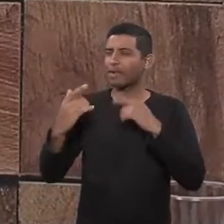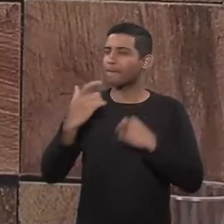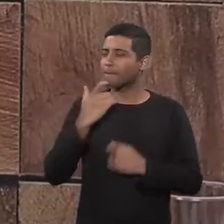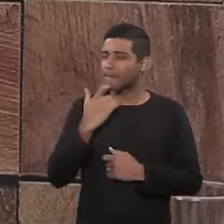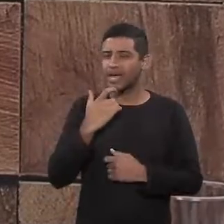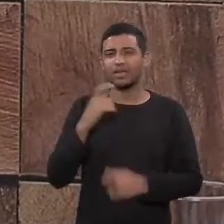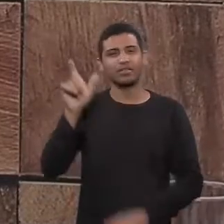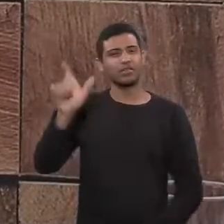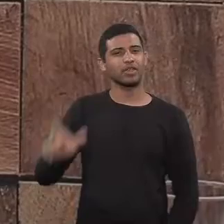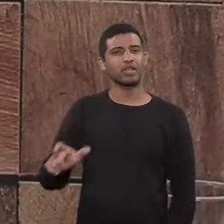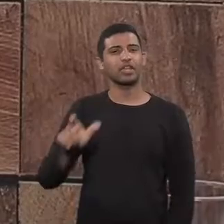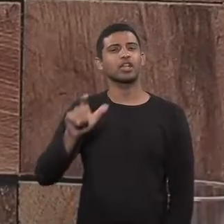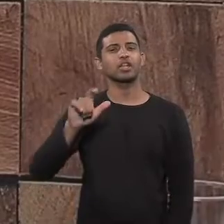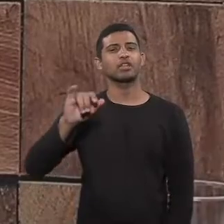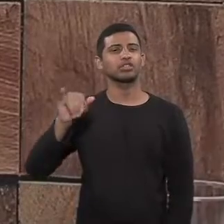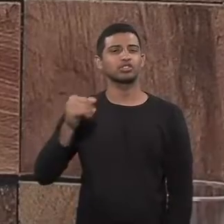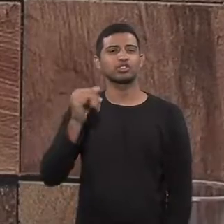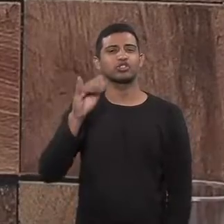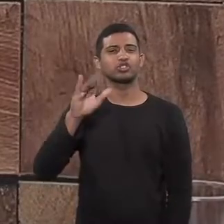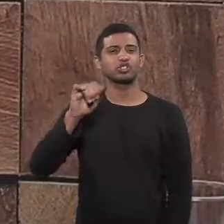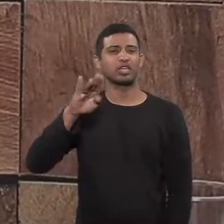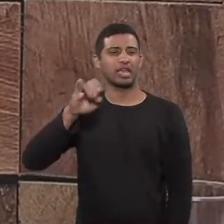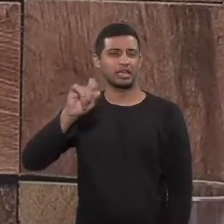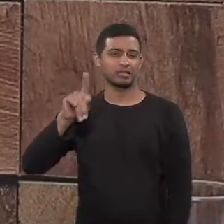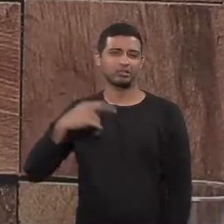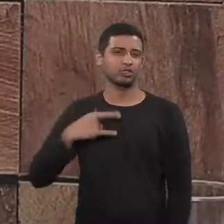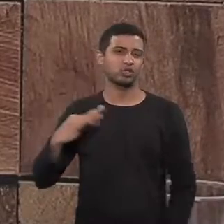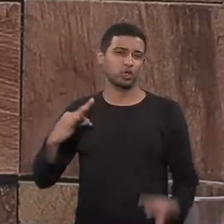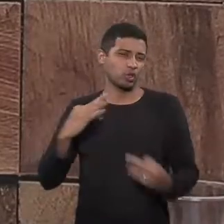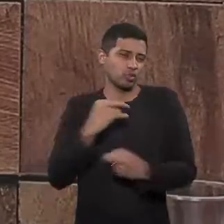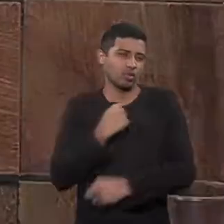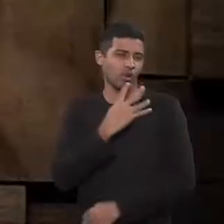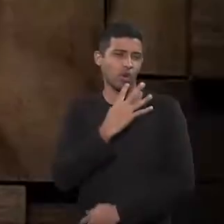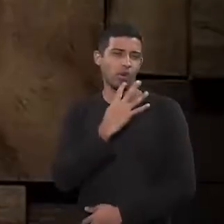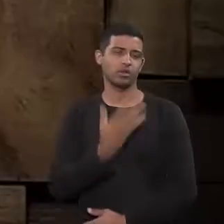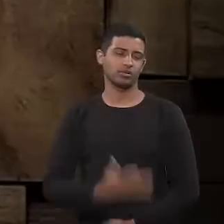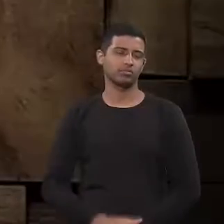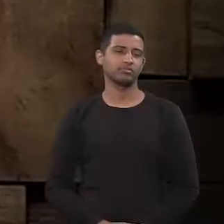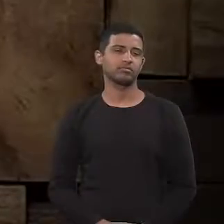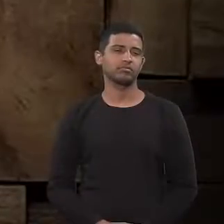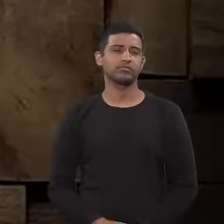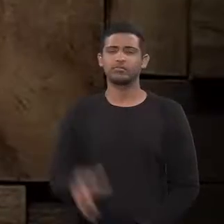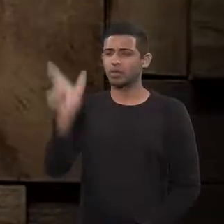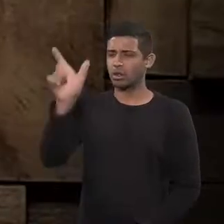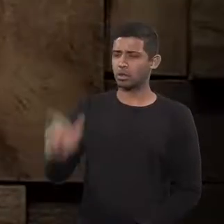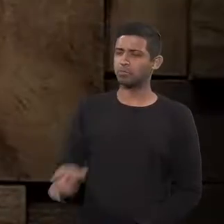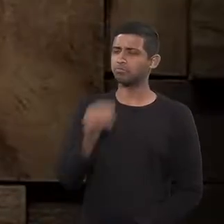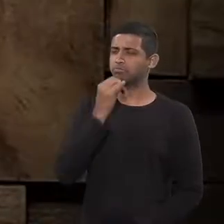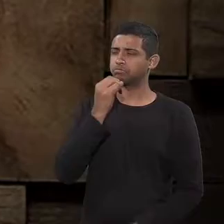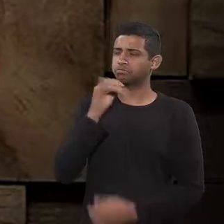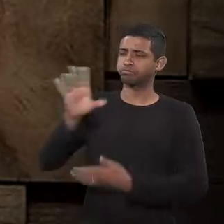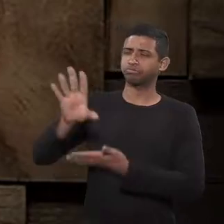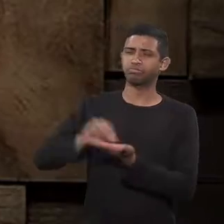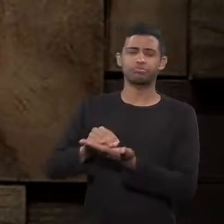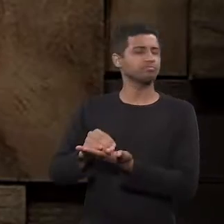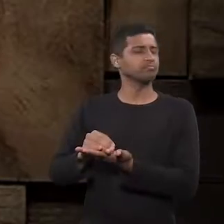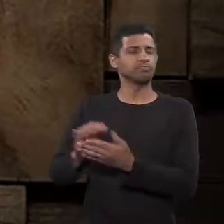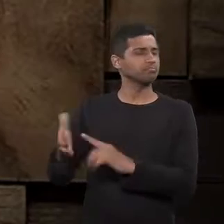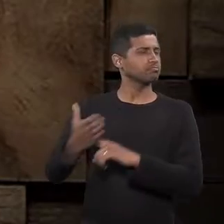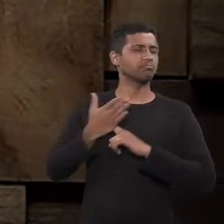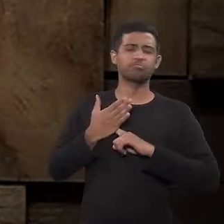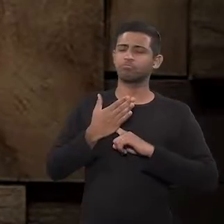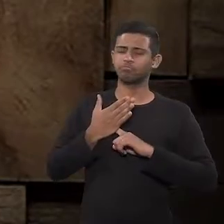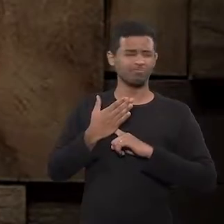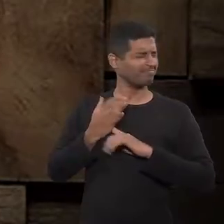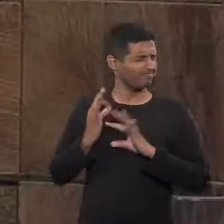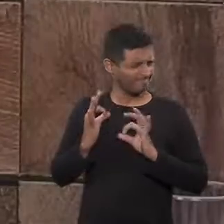quando eu trabalhei mais de perto com o mestre Isaac Karabchevsky, que, enfim, é um nome que todos nós conhecemos. E é uma referência. Né? Ele é